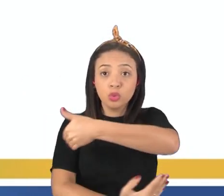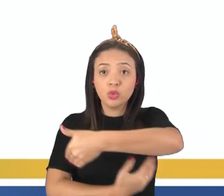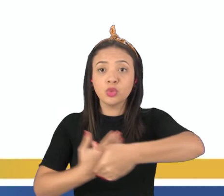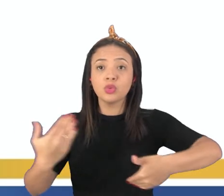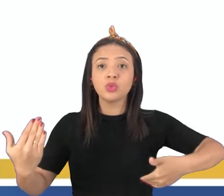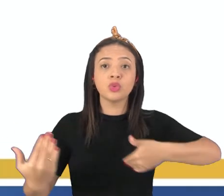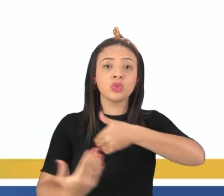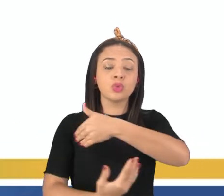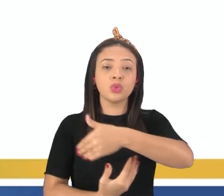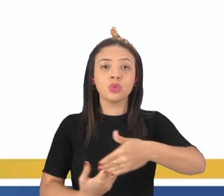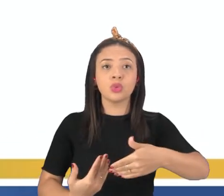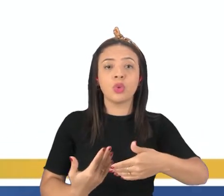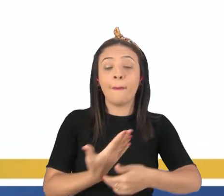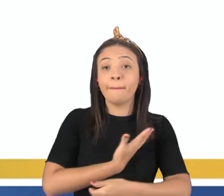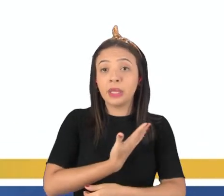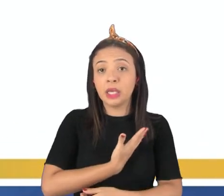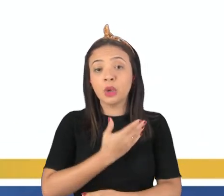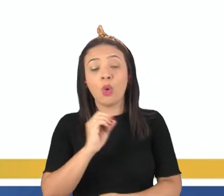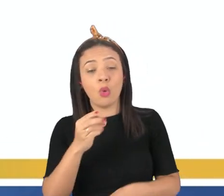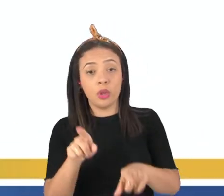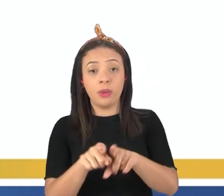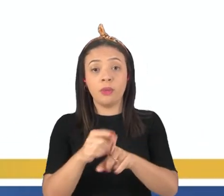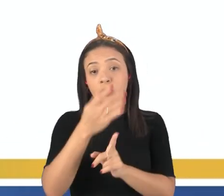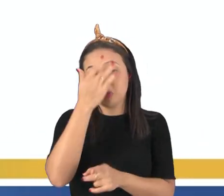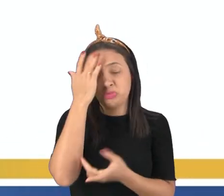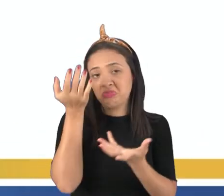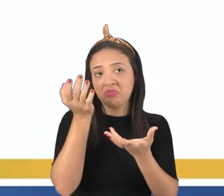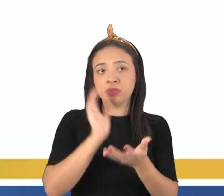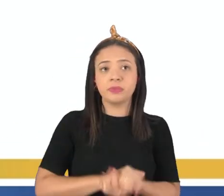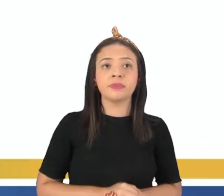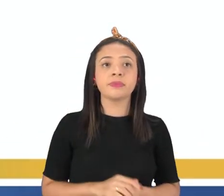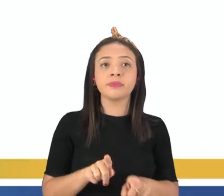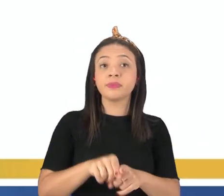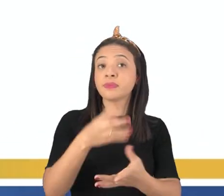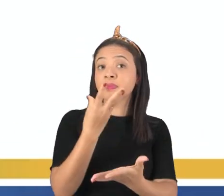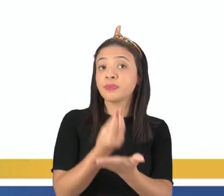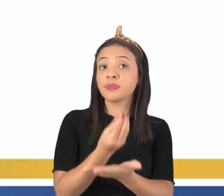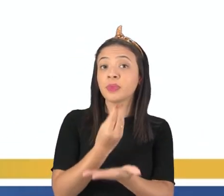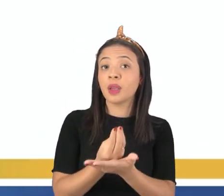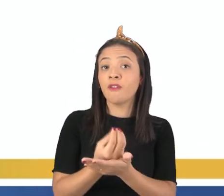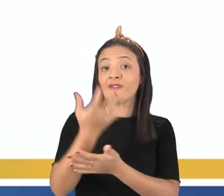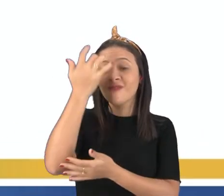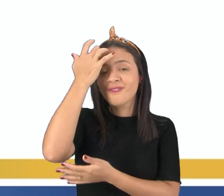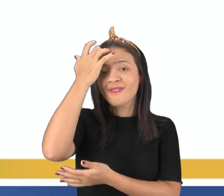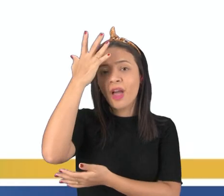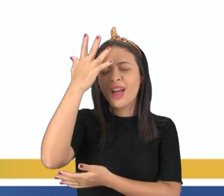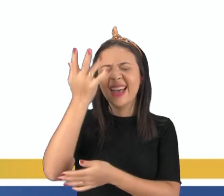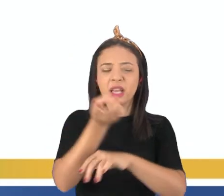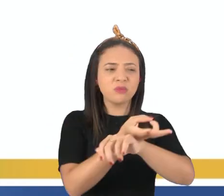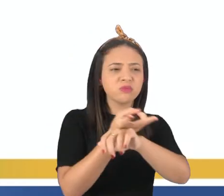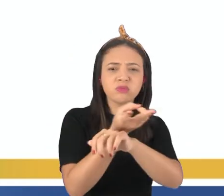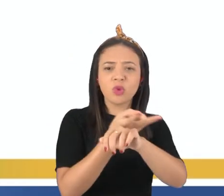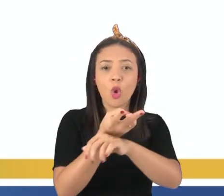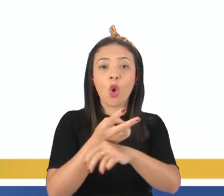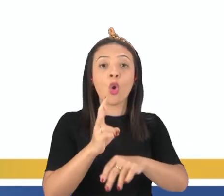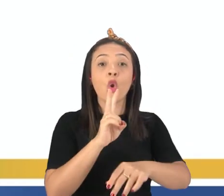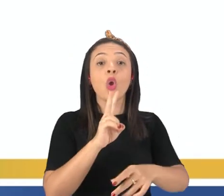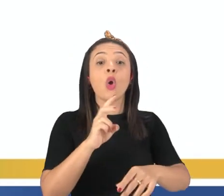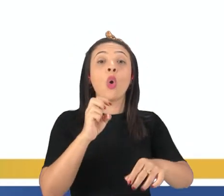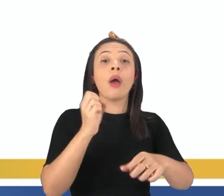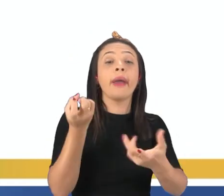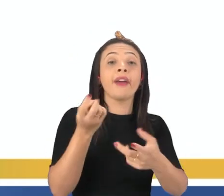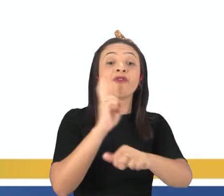um percurso com amigos ou pessoas que você queira. E aplicativos que facilitem a busca de estacionamento e